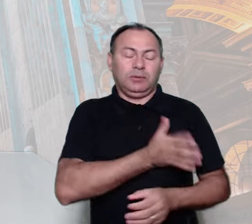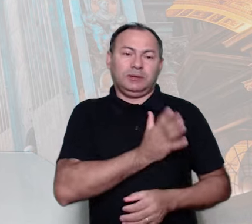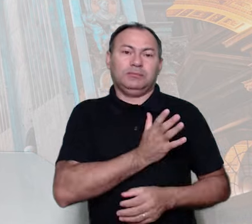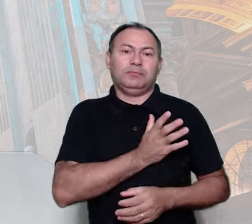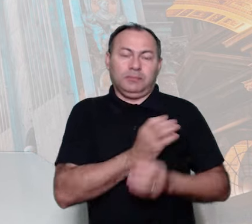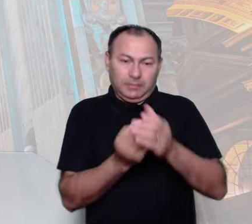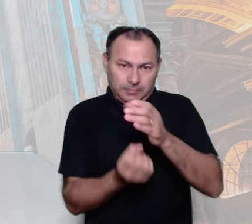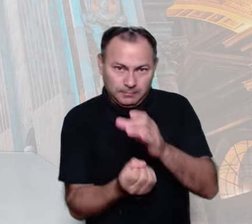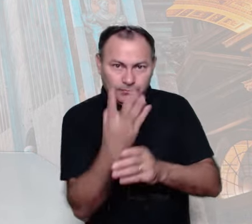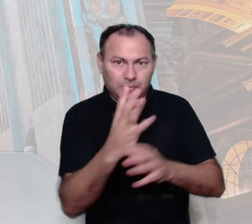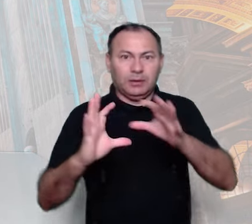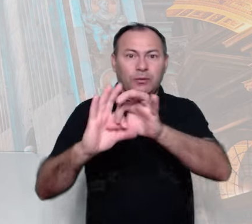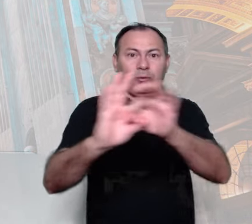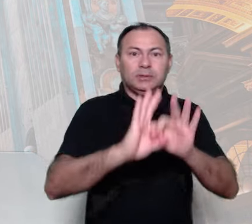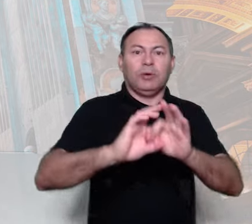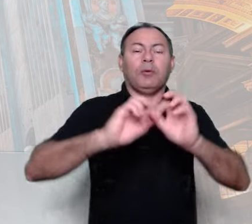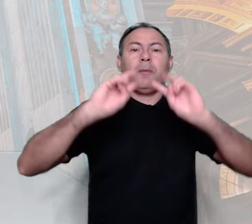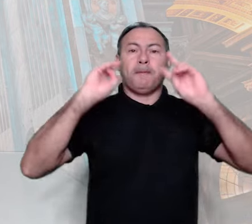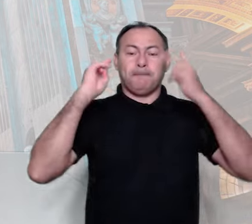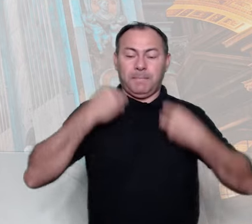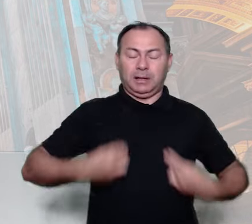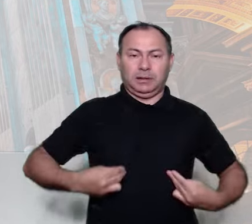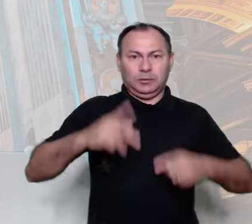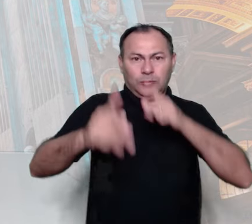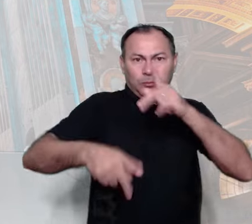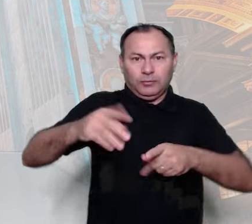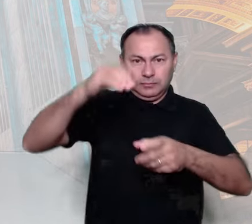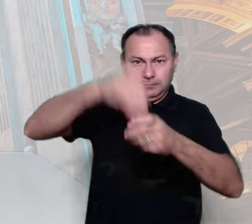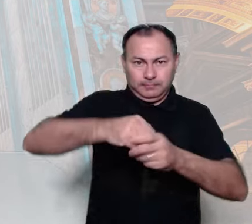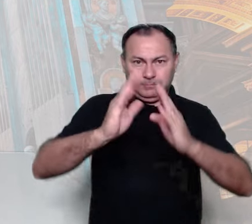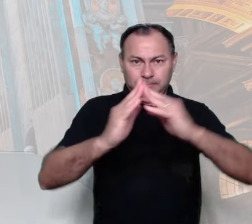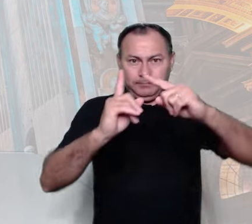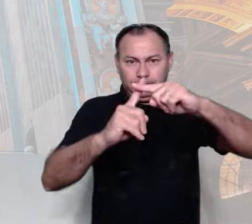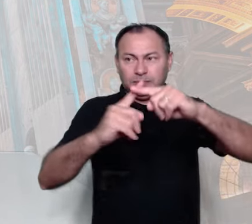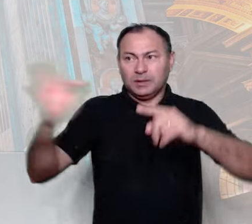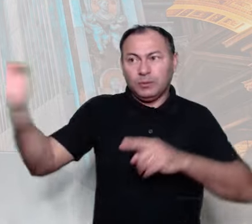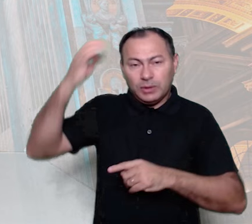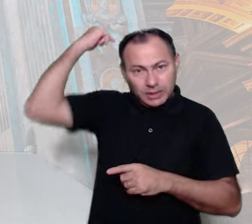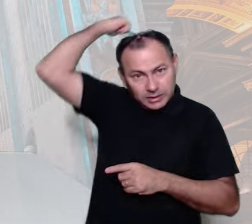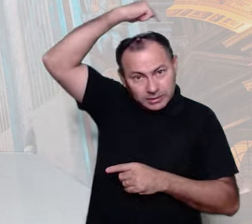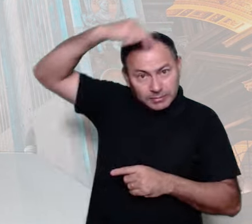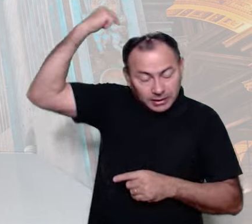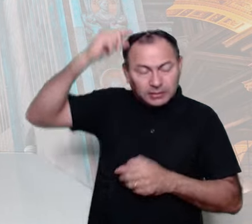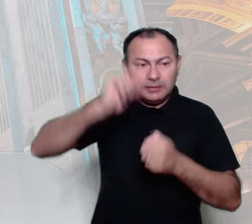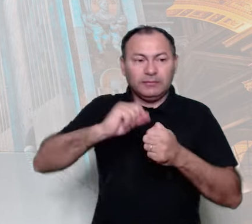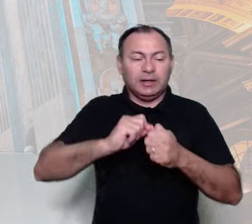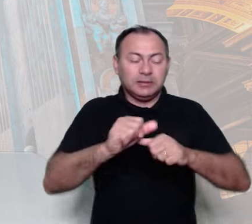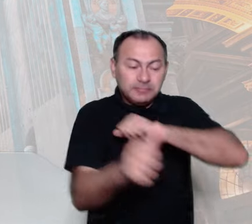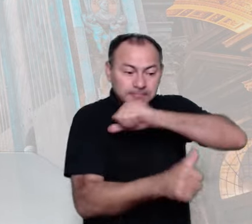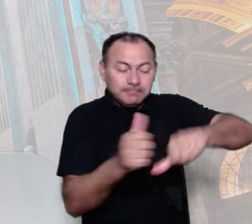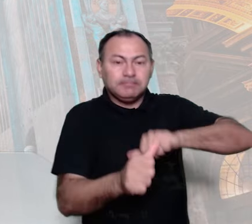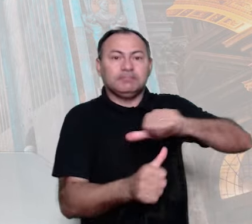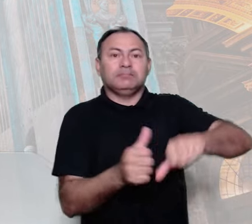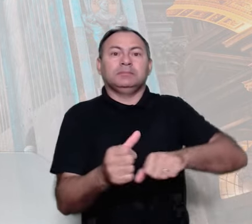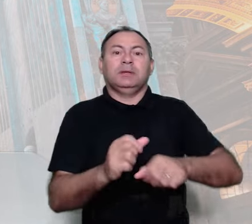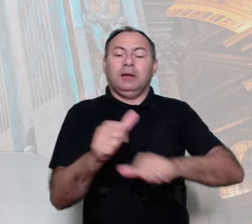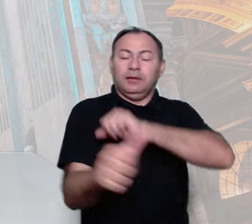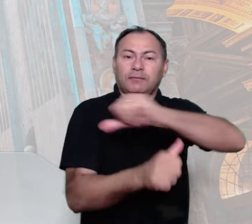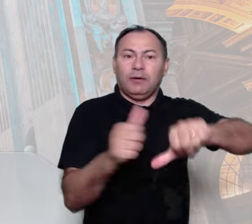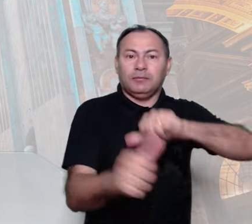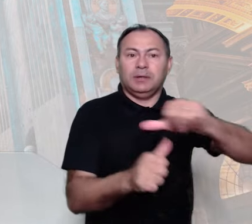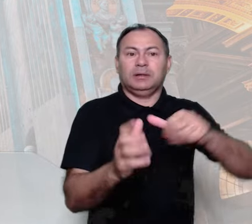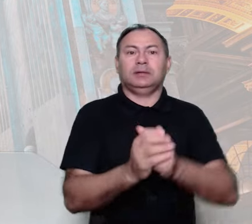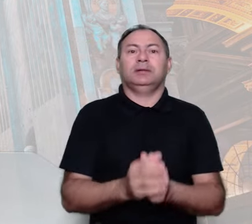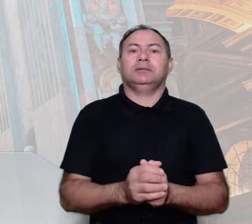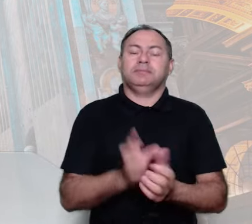comunhão de corações, é a fonte da comunhão humana na Igreja. E o Espírito é que faz, então, o rejuvenescimento,